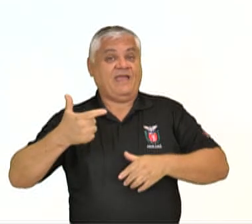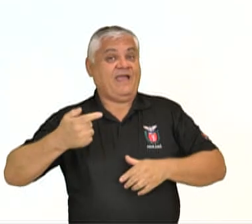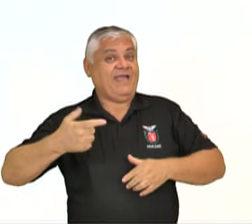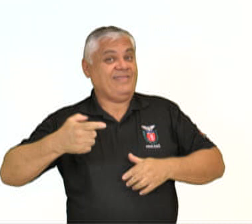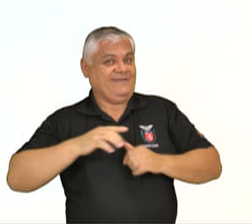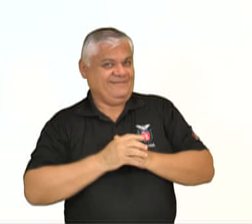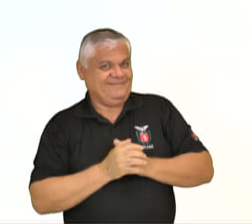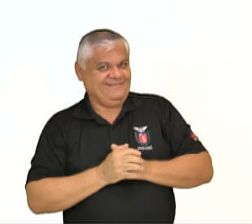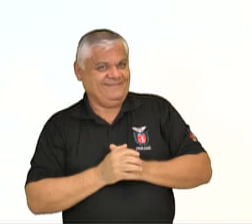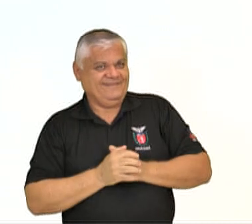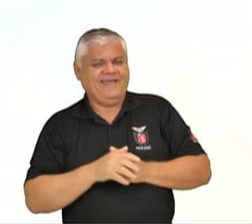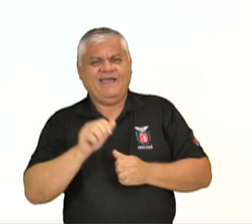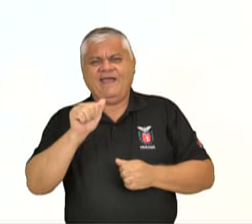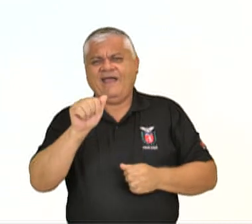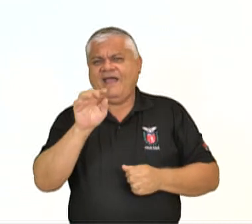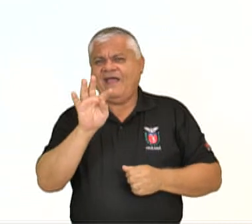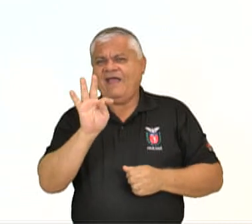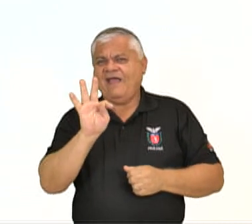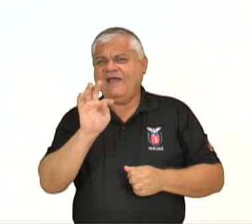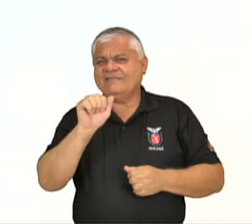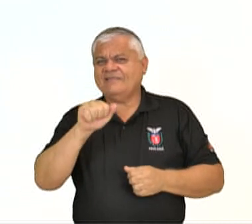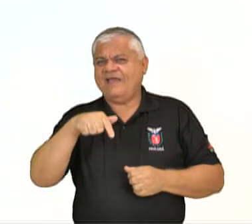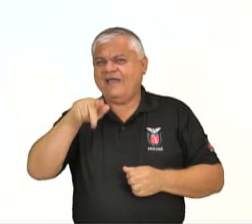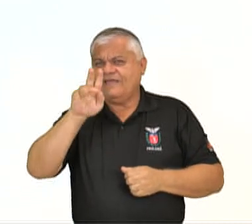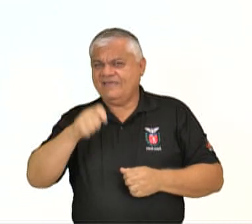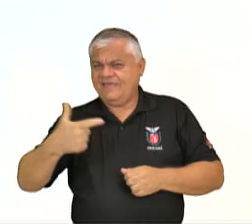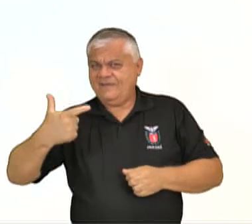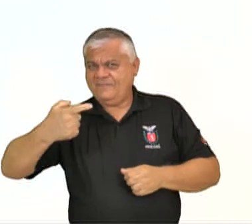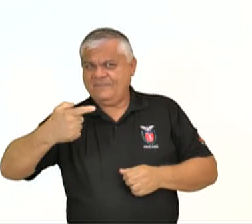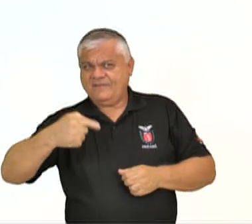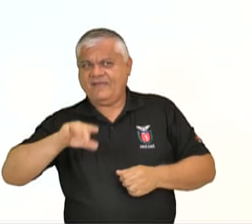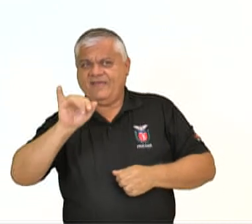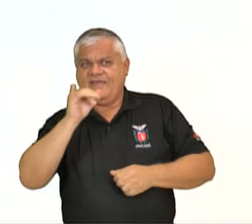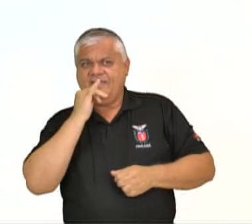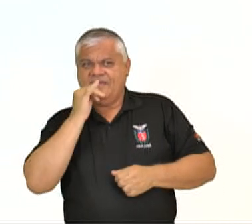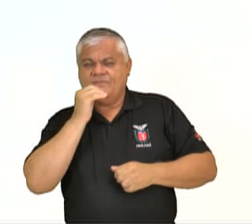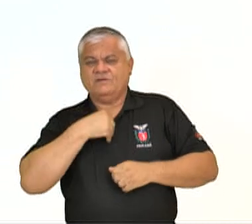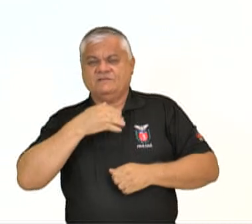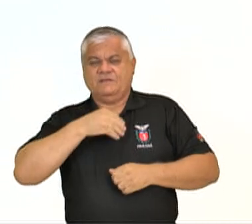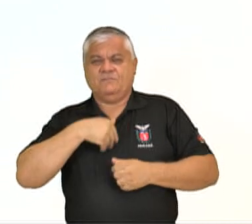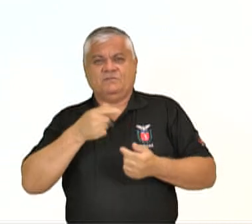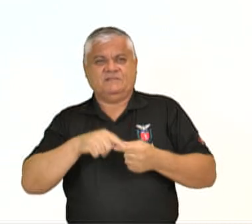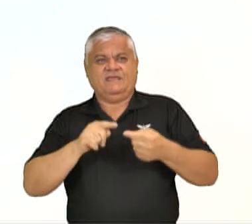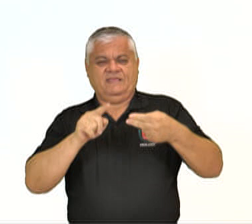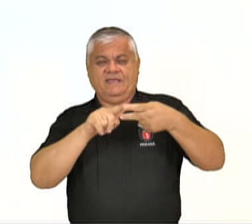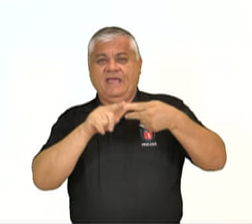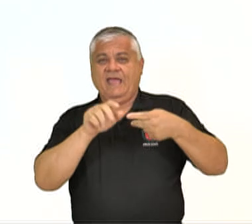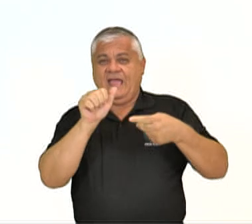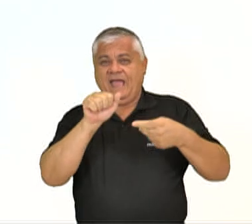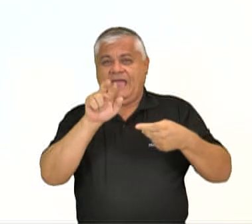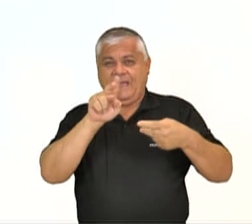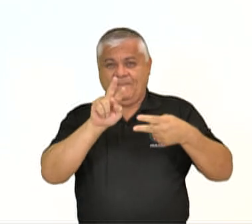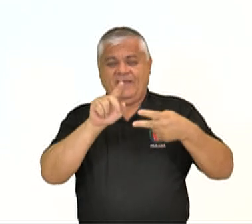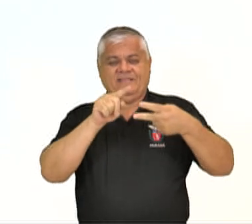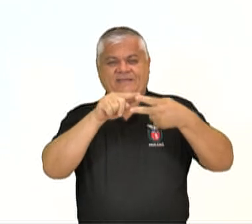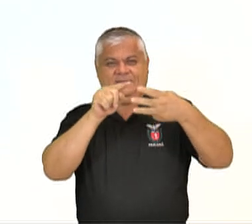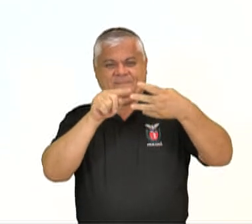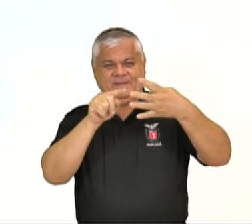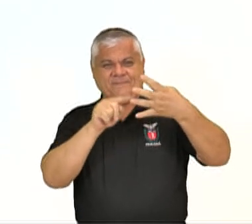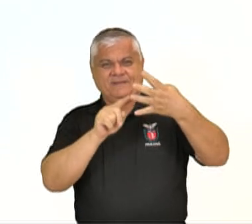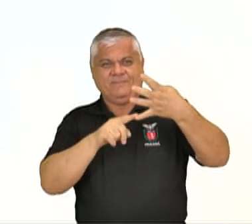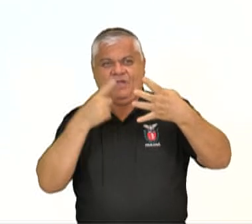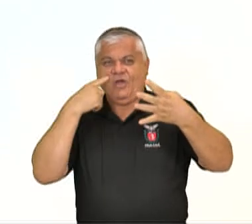ataque. Então, são movimentos de ataque: a armada, a bênção, o martelo, a meia-lua de frente